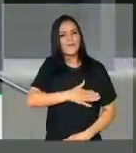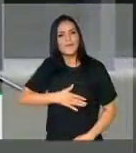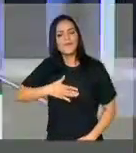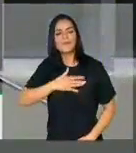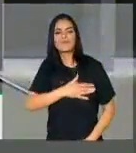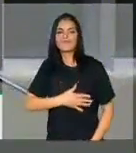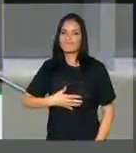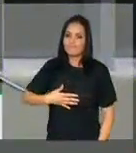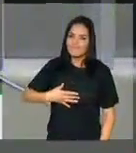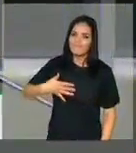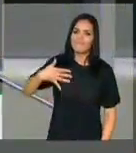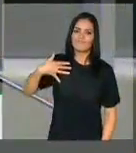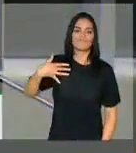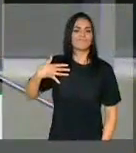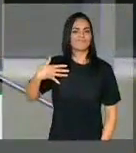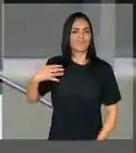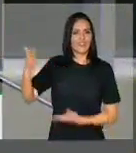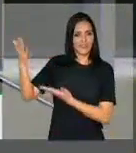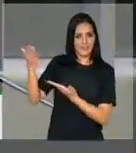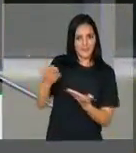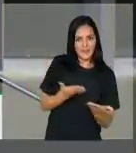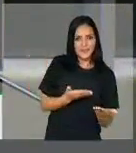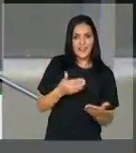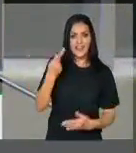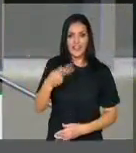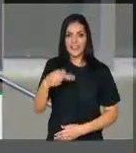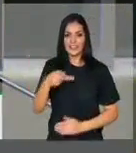honra recebê-los nessa Casa do Povo.